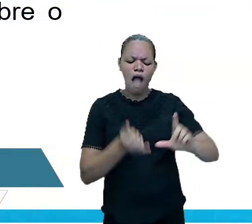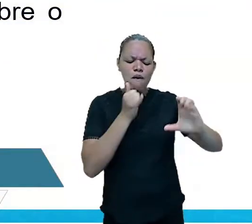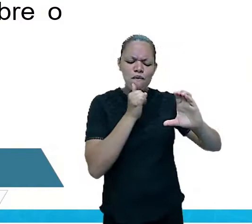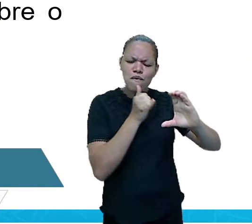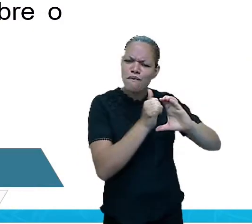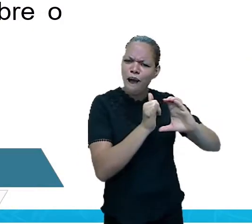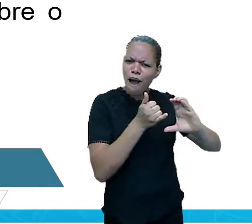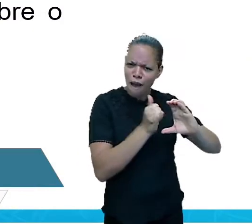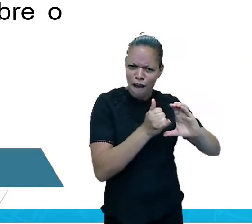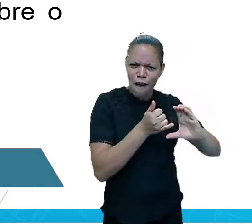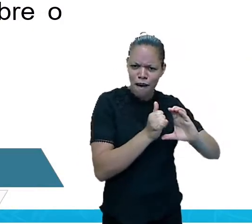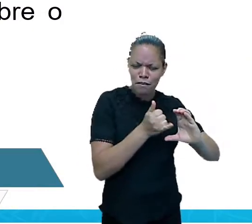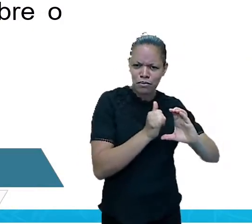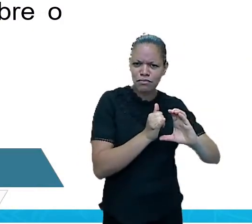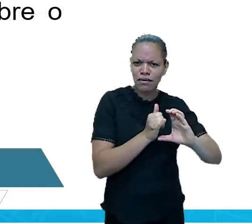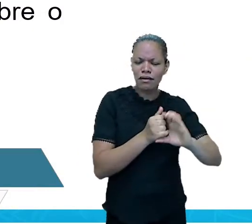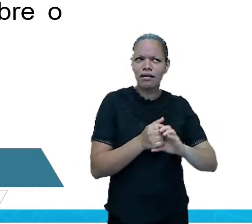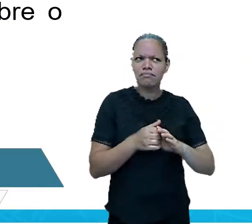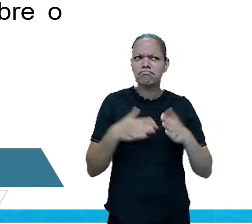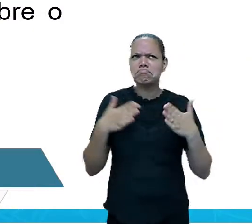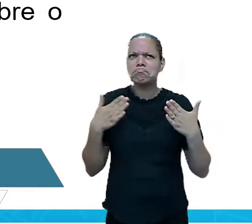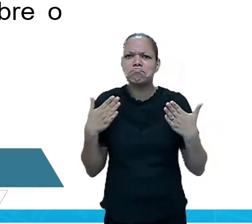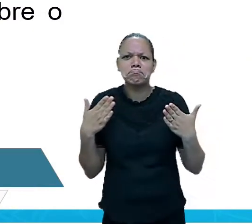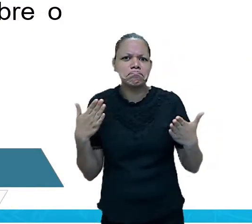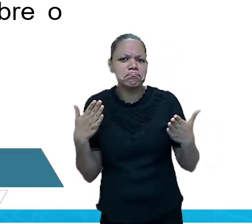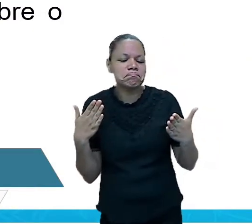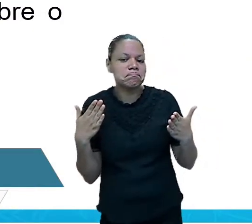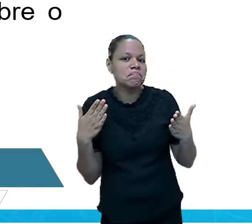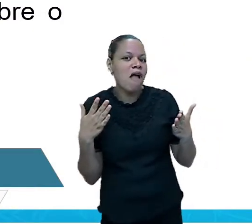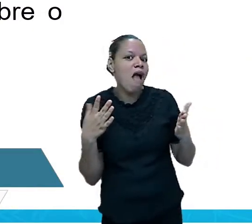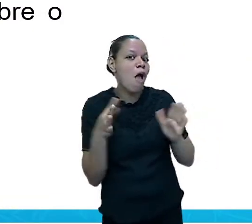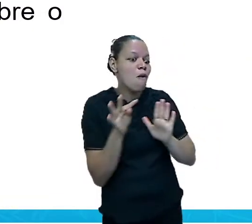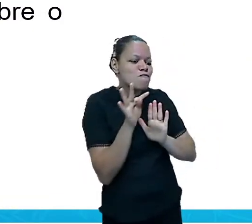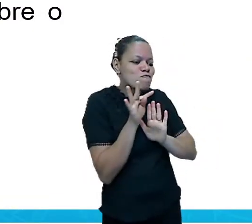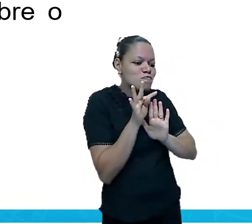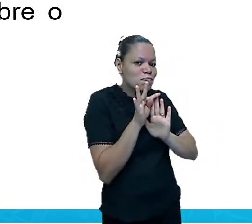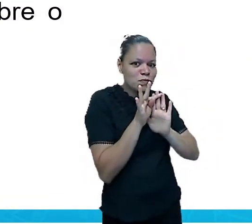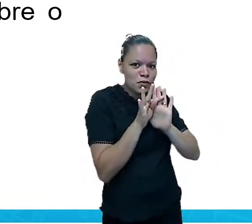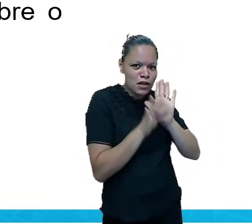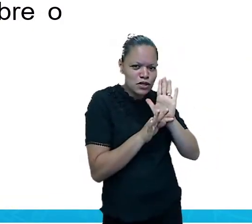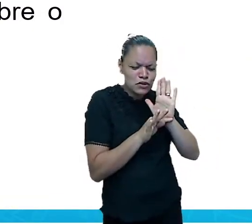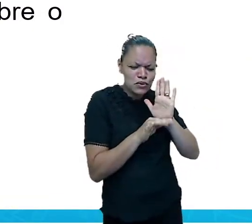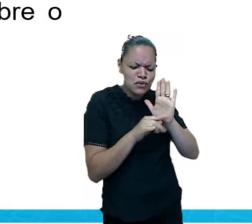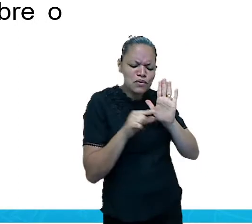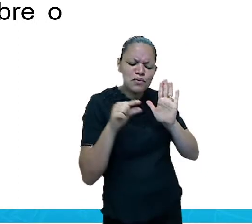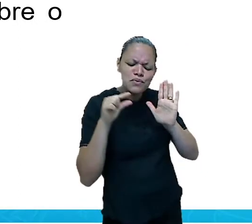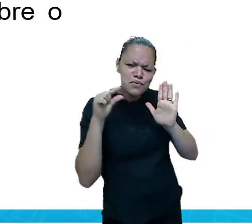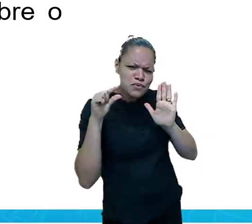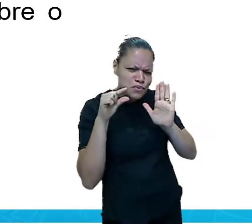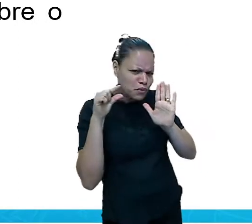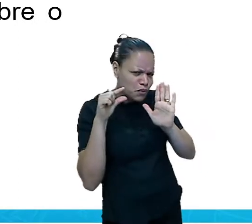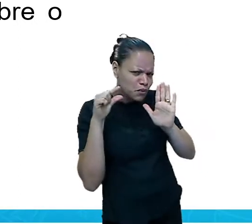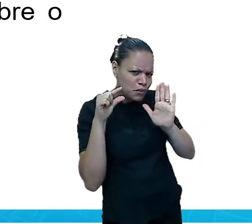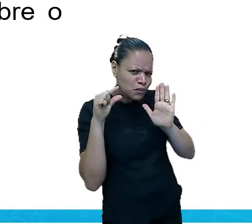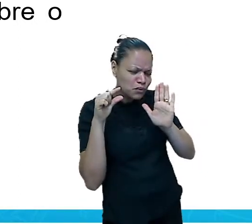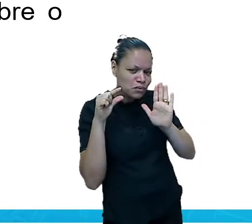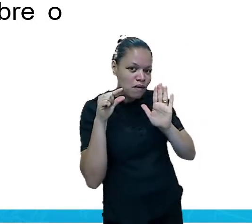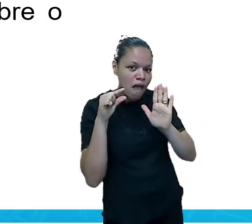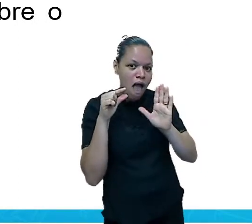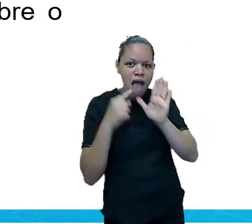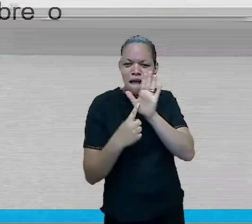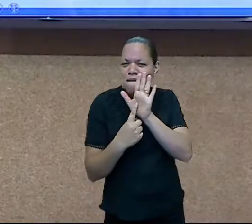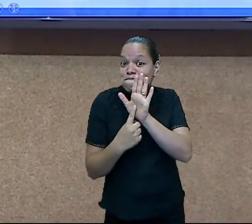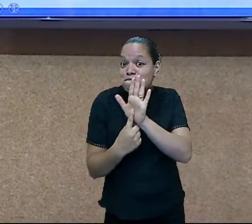Fábula é uma narrativa curta. Ela conta